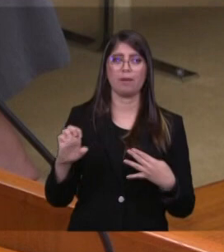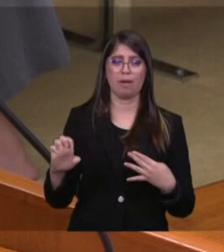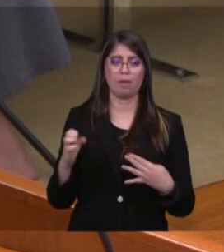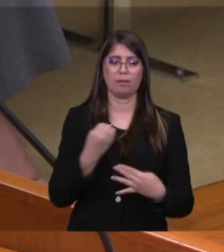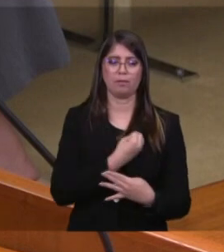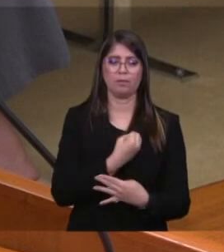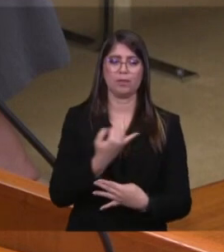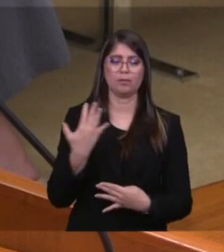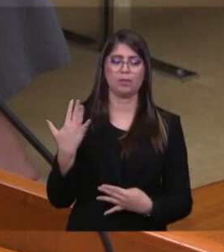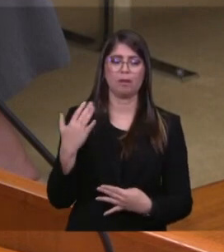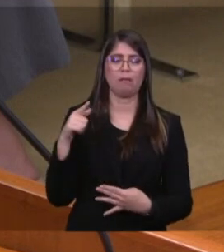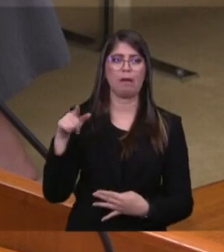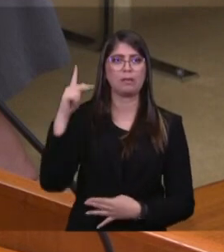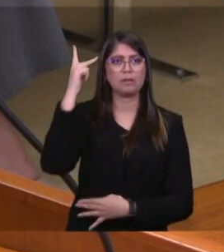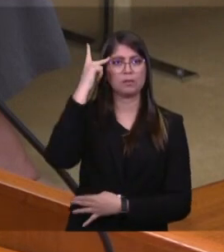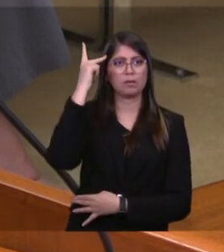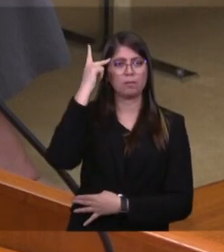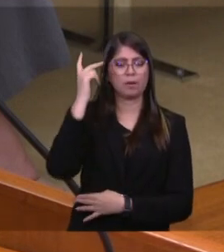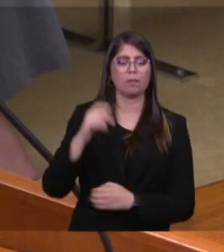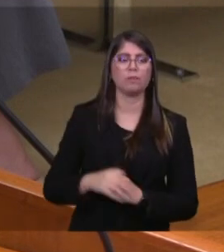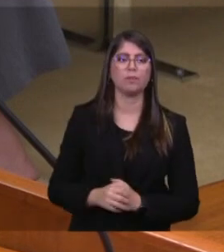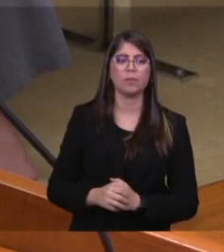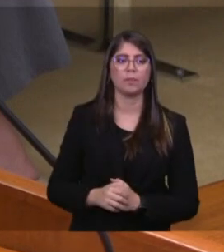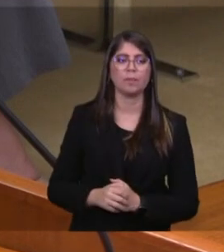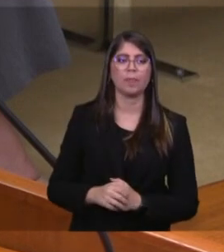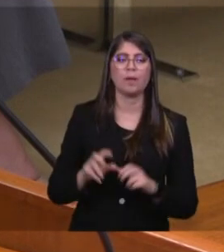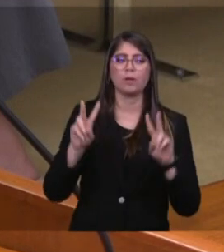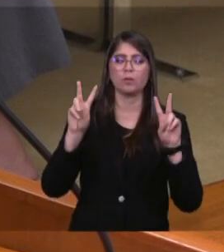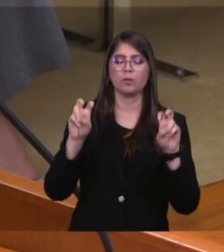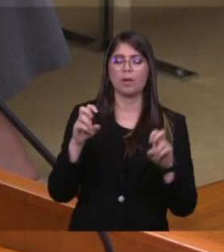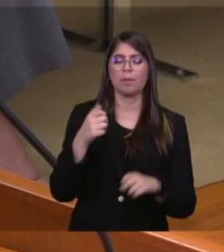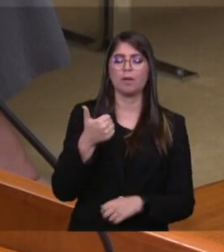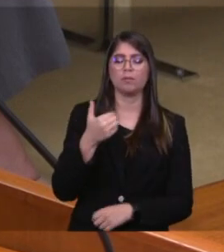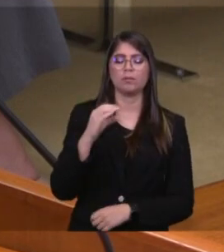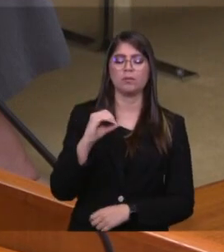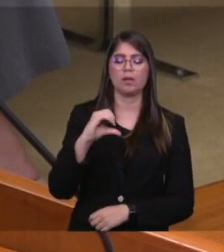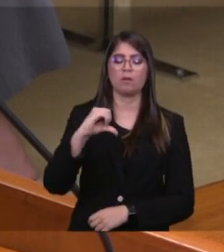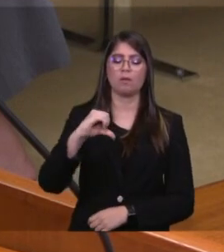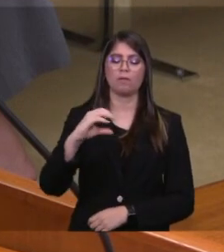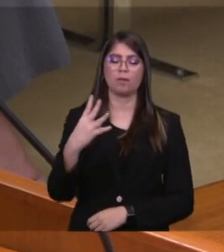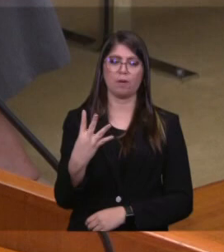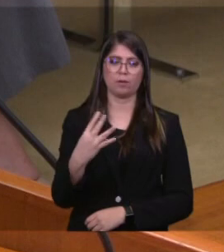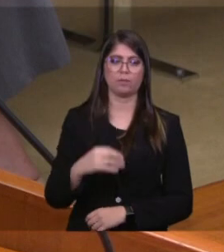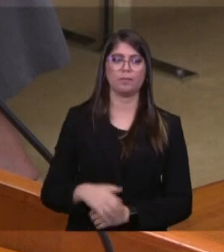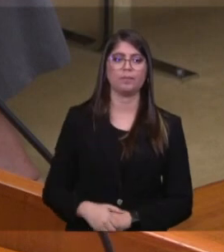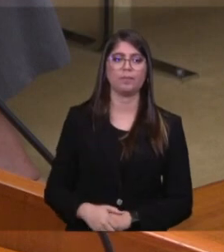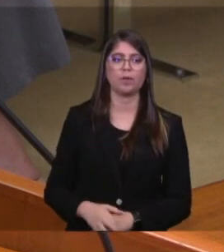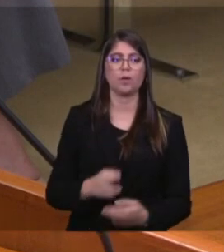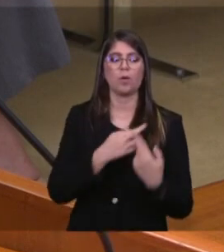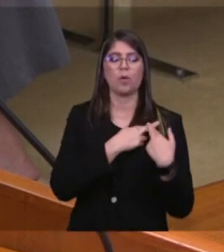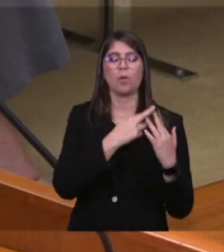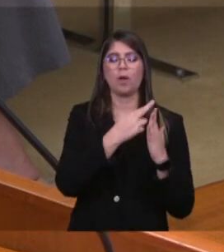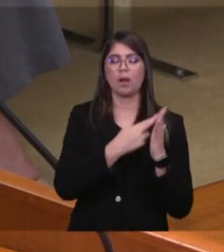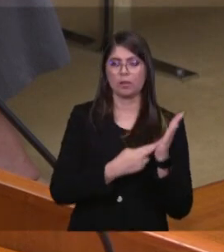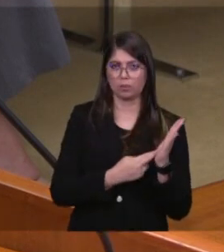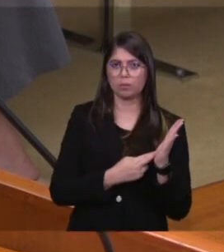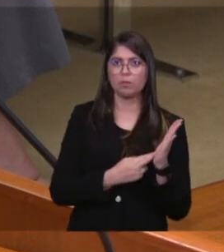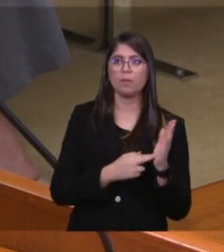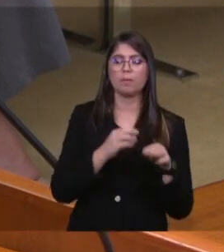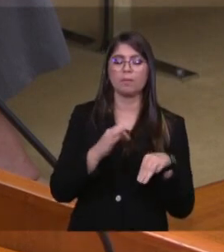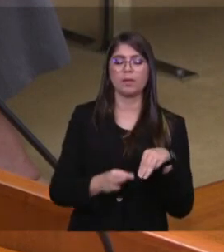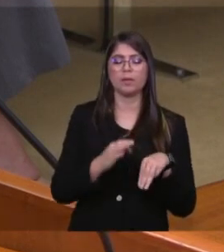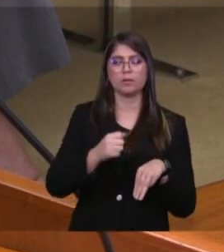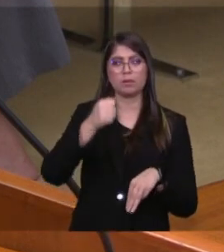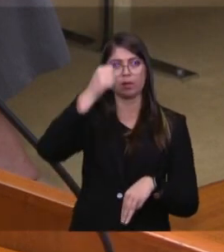1.221.330 de São Paulo, paradigma do tema 1094, do qual foi relator o eminente ministro Alexandre de